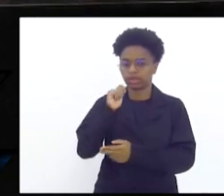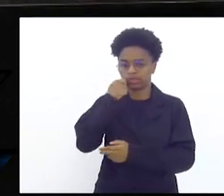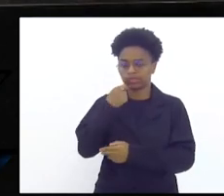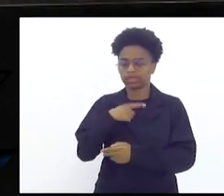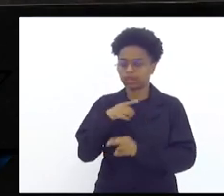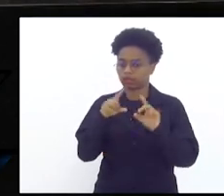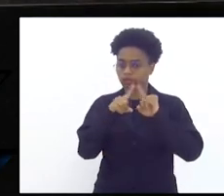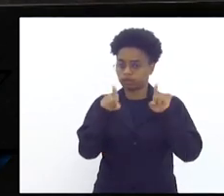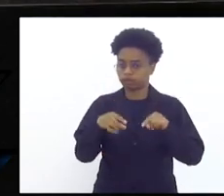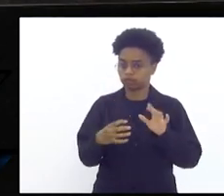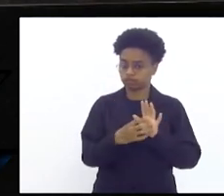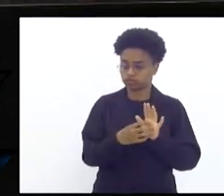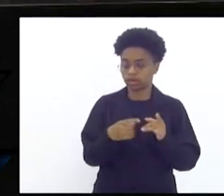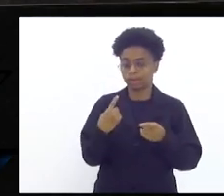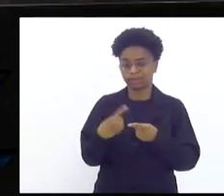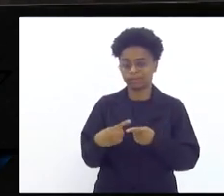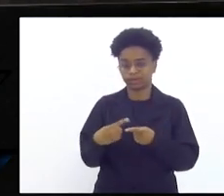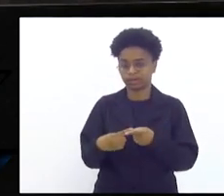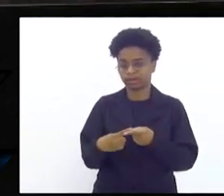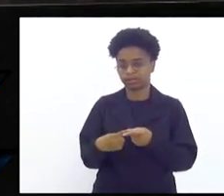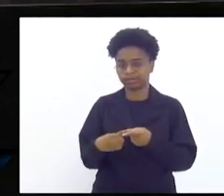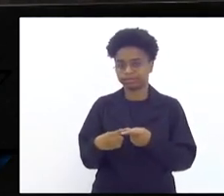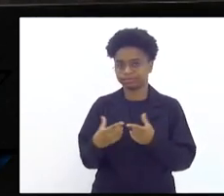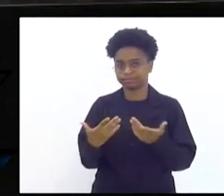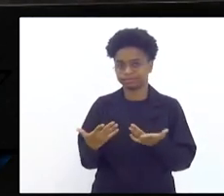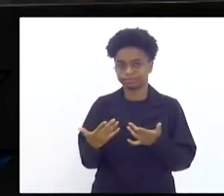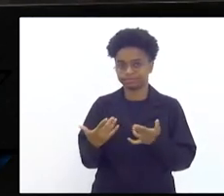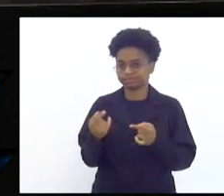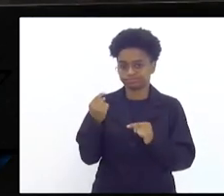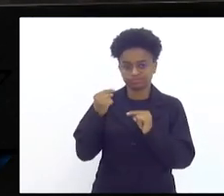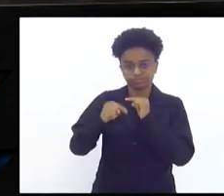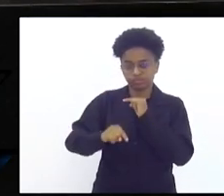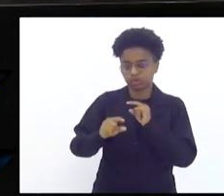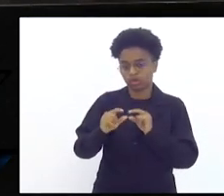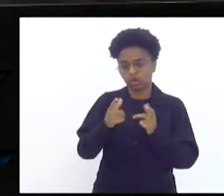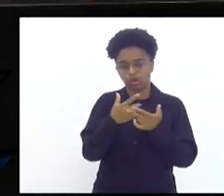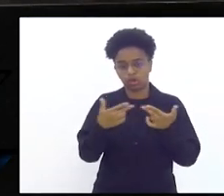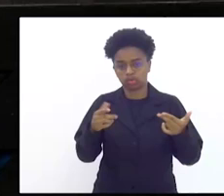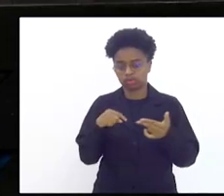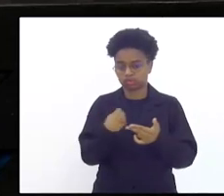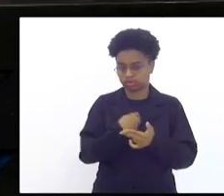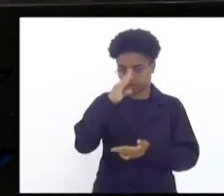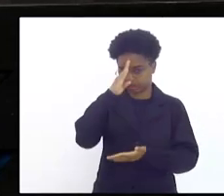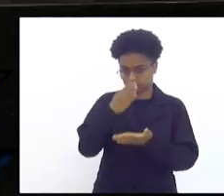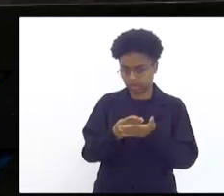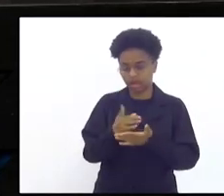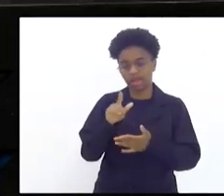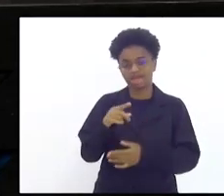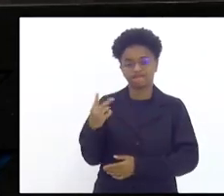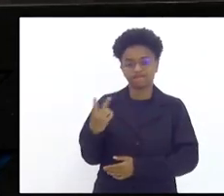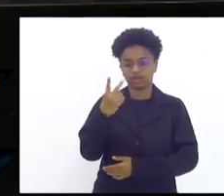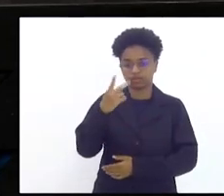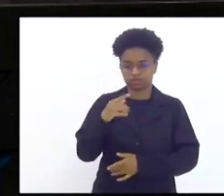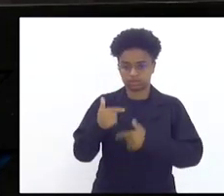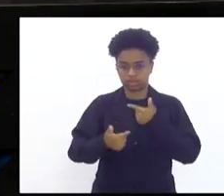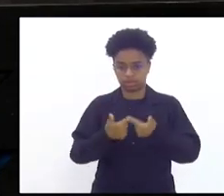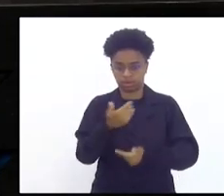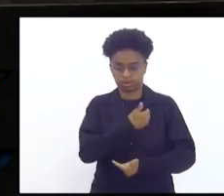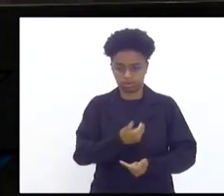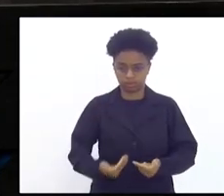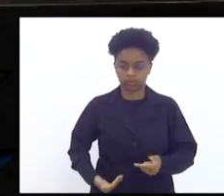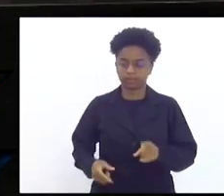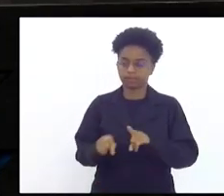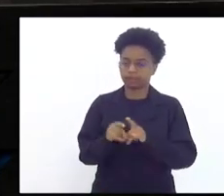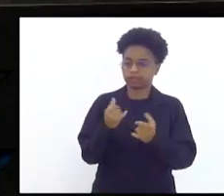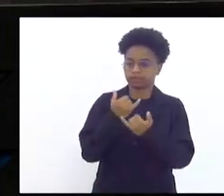uma relação que não vai na linha daquilo que nós acreditamos que a valorização do serviço público e muito parecida